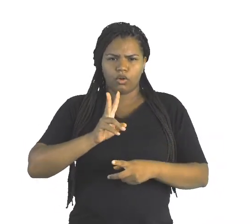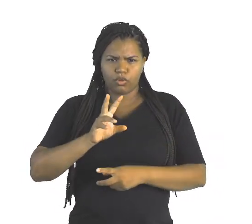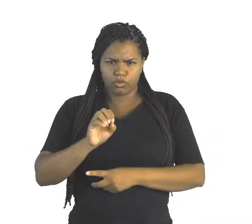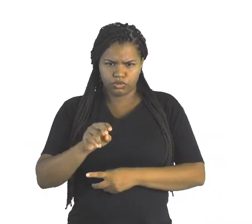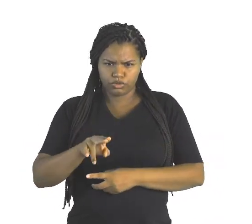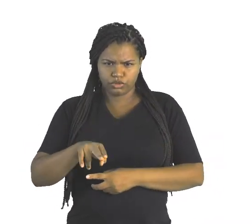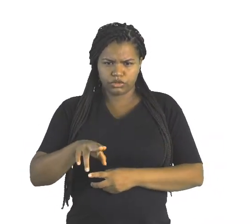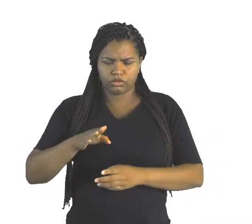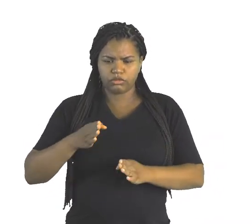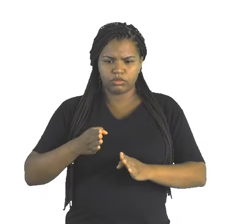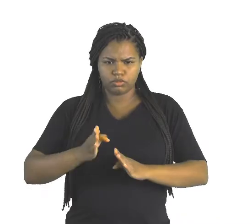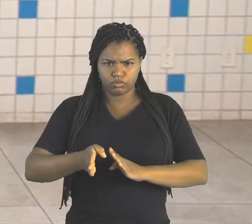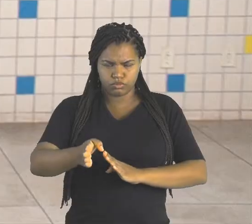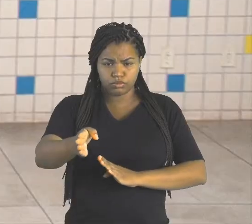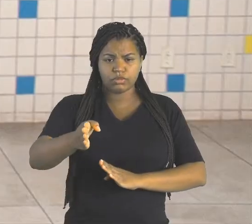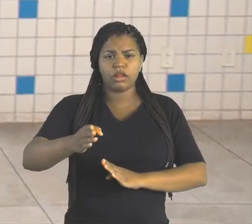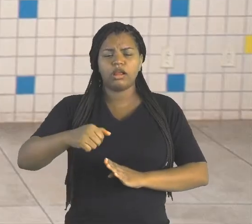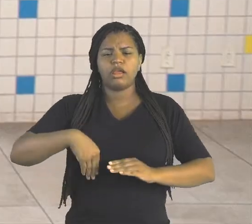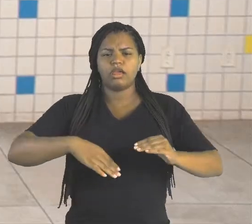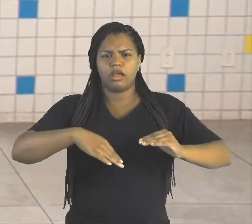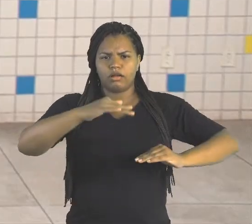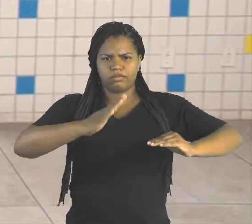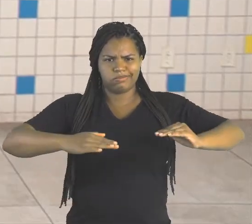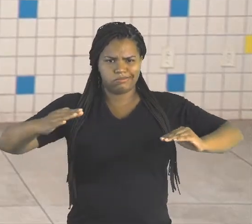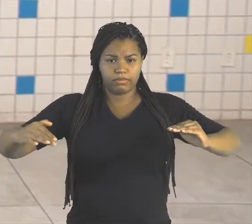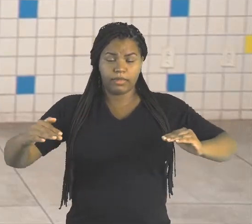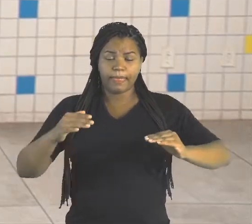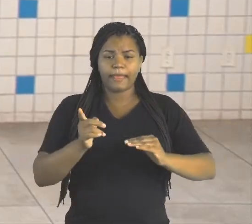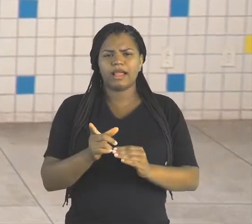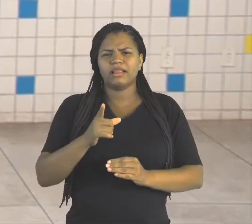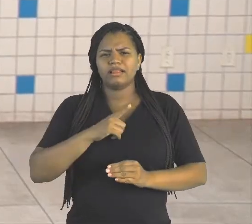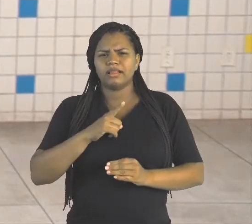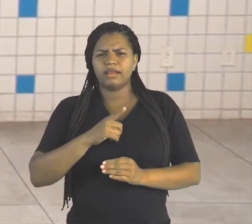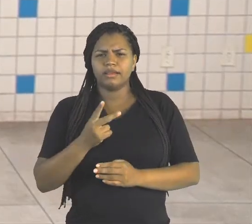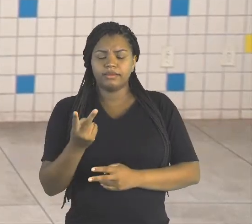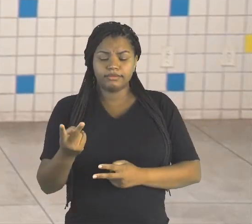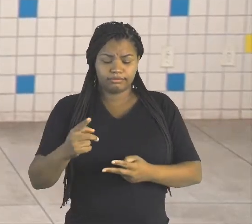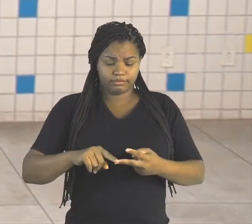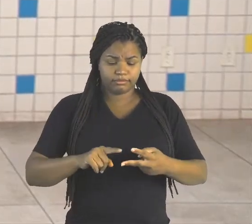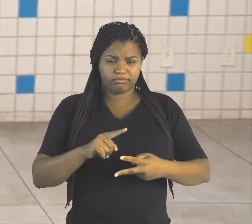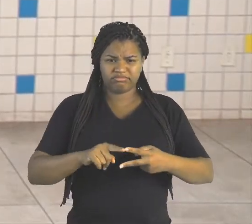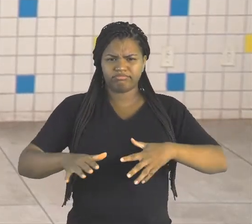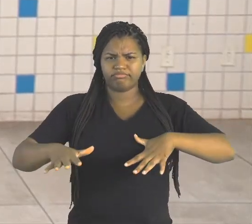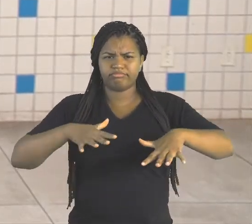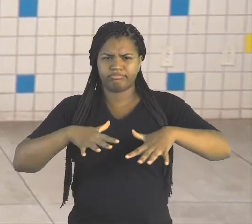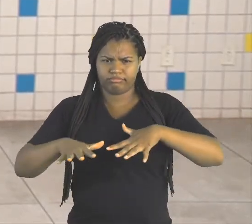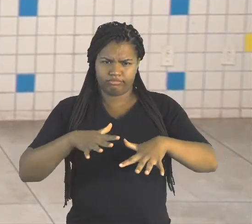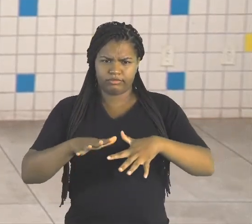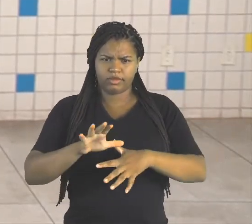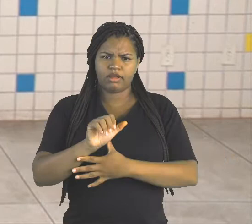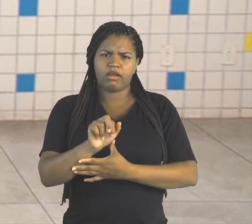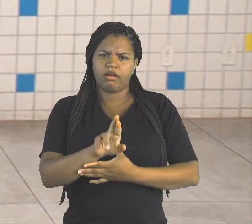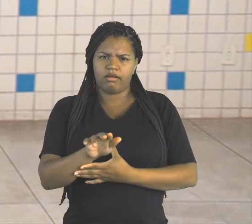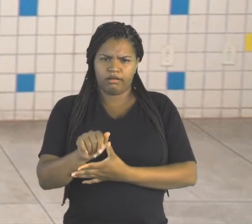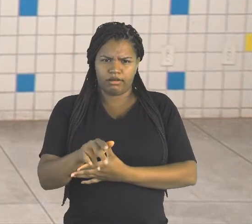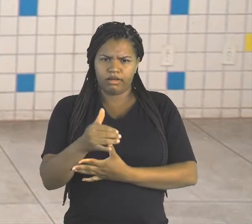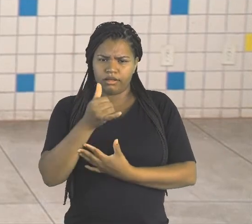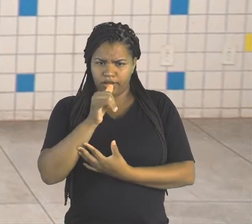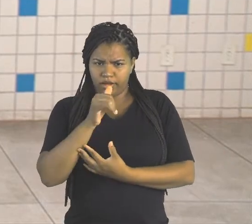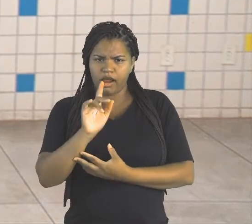elétrica alternada. Apesar de ambas tratarem-se de uma movimentação de cargas elétricas,